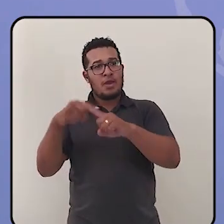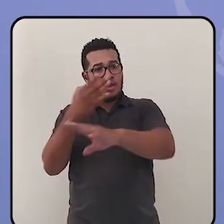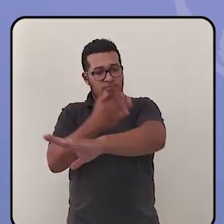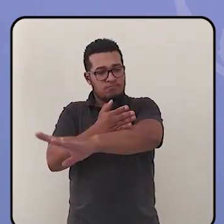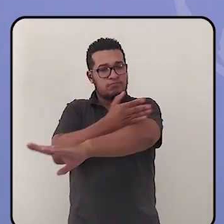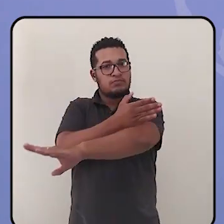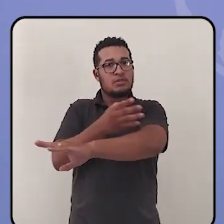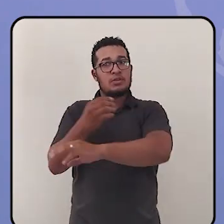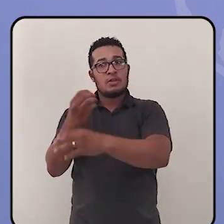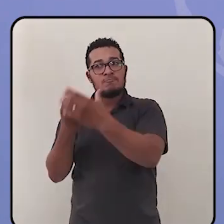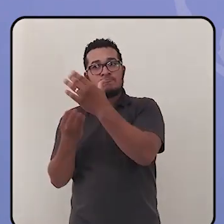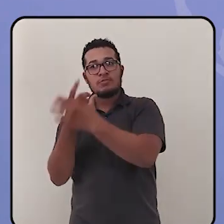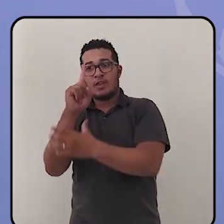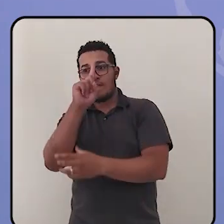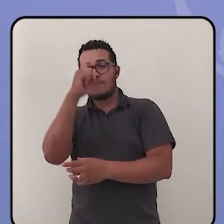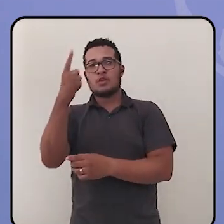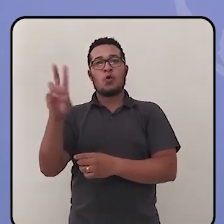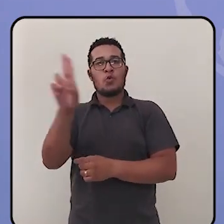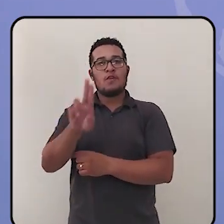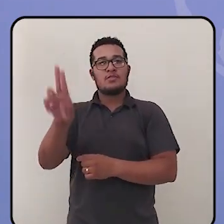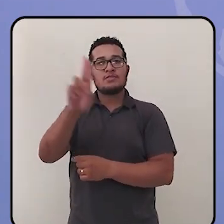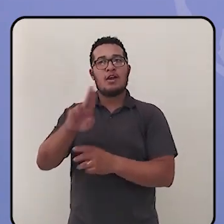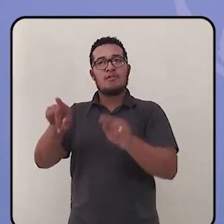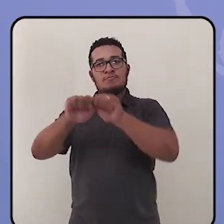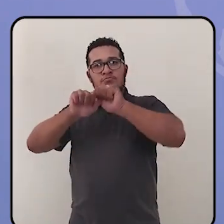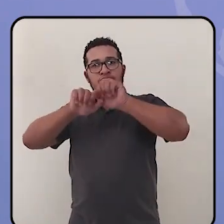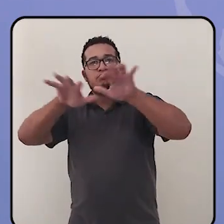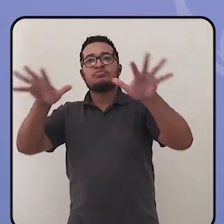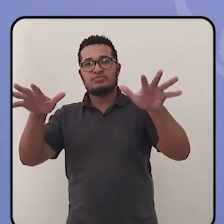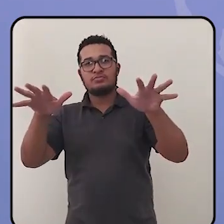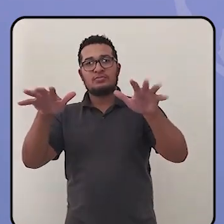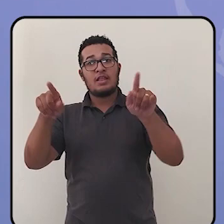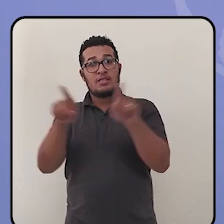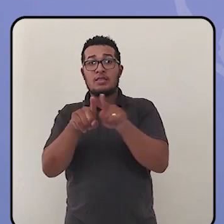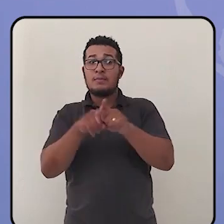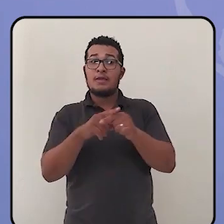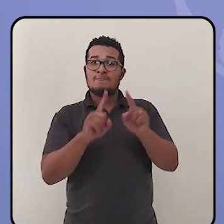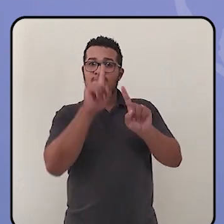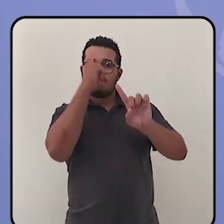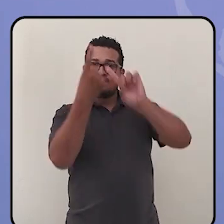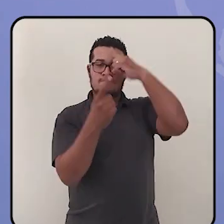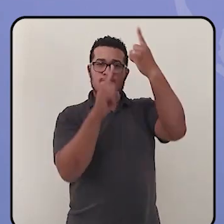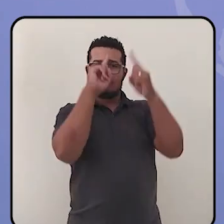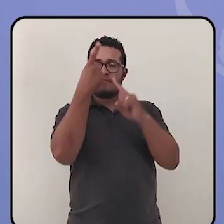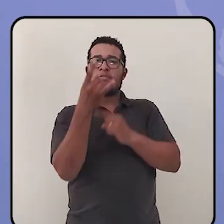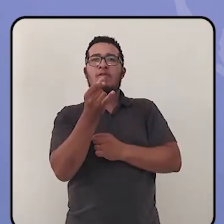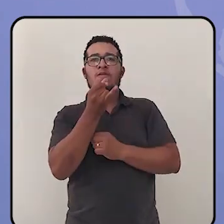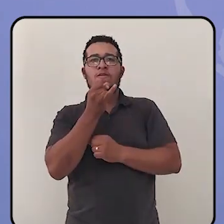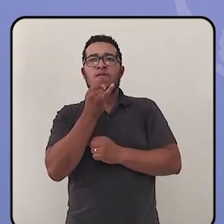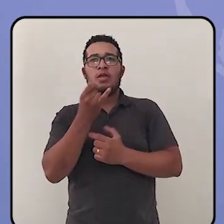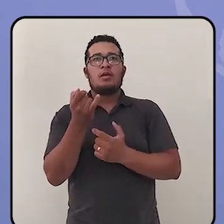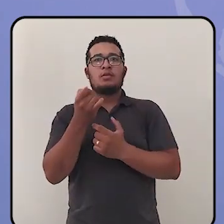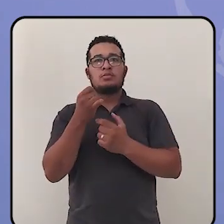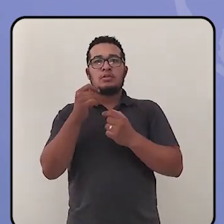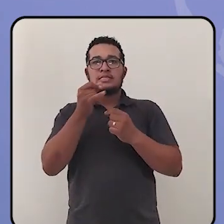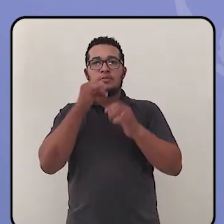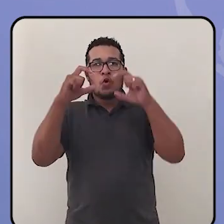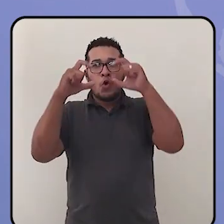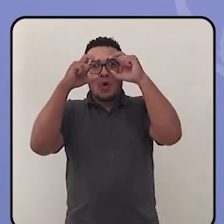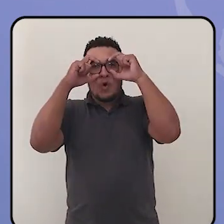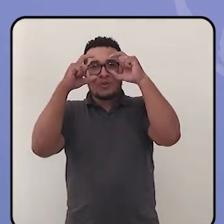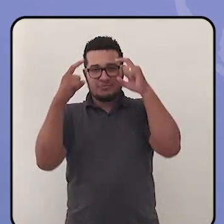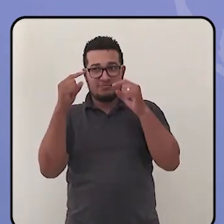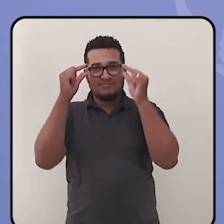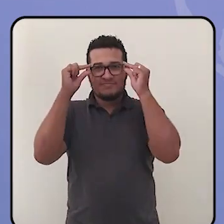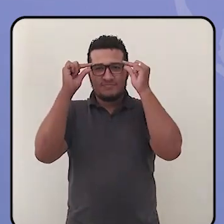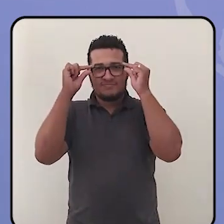média onde a universidade foi inventado foi criado foi difundida na idade média que muitas invenções foram criadas como por exemplo o óculos